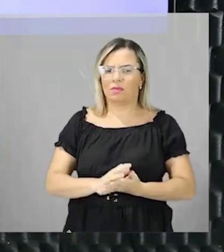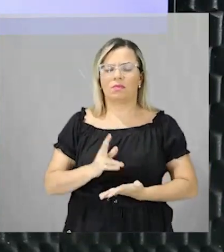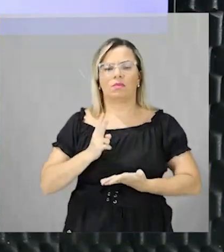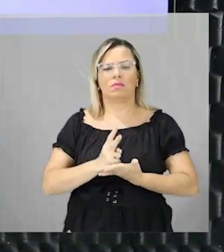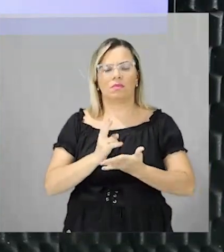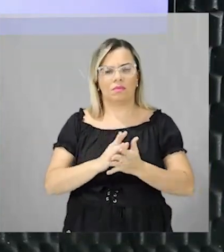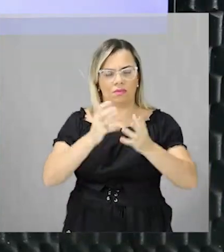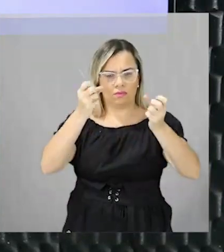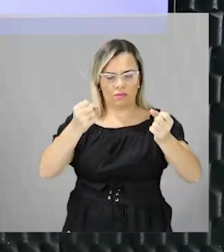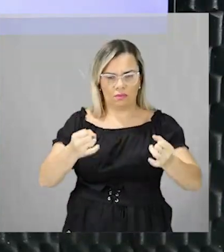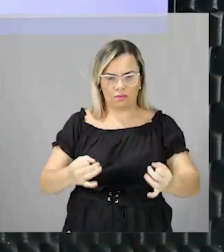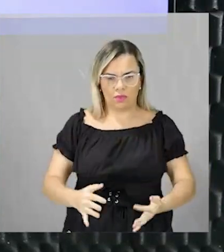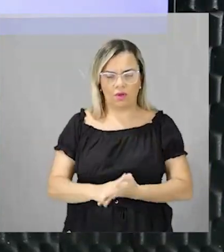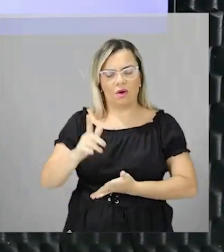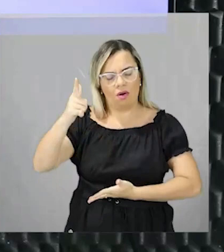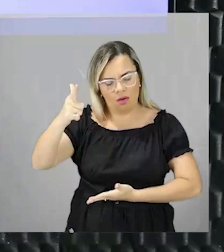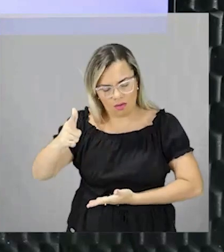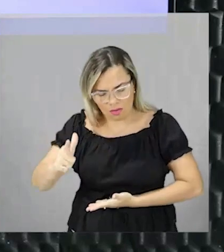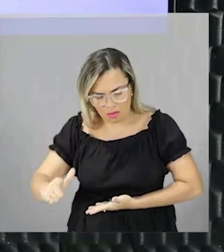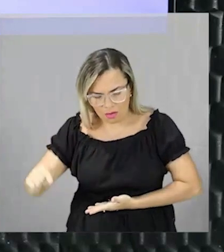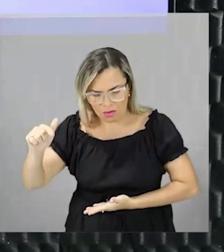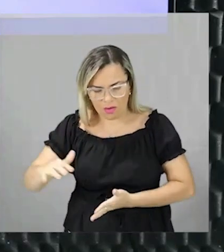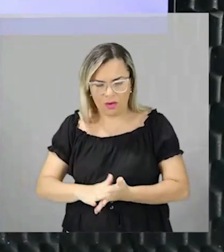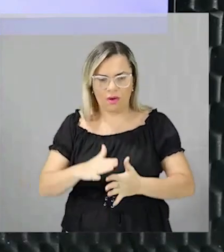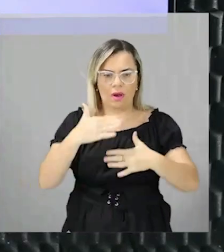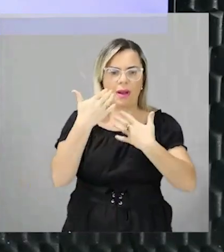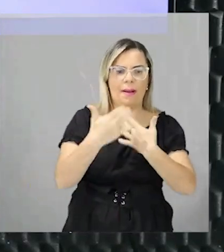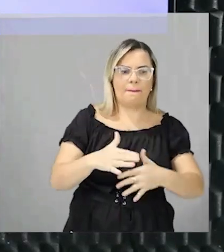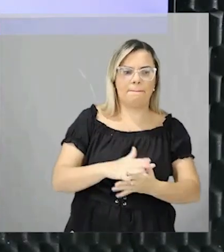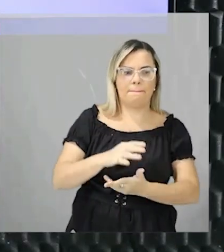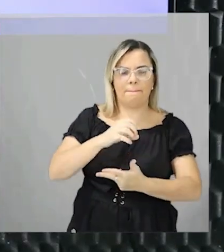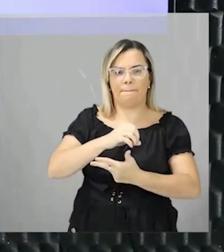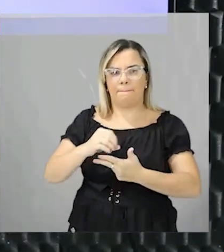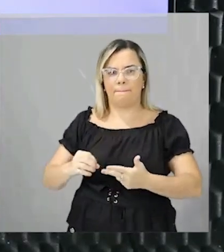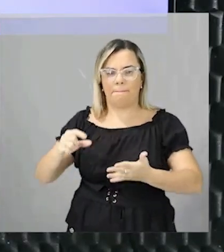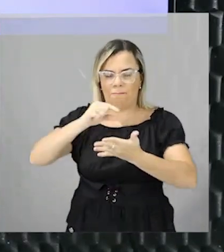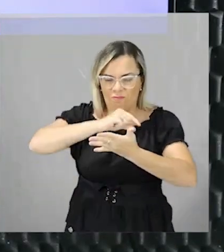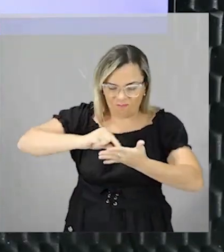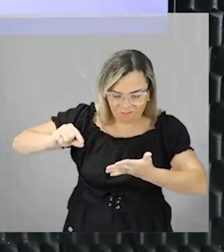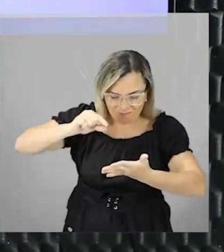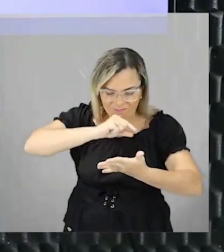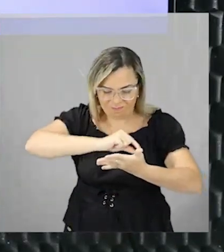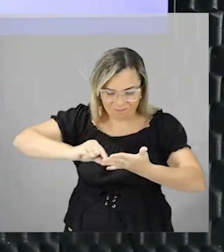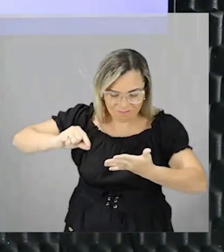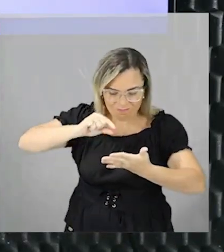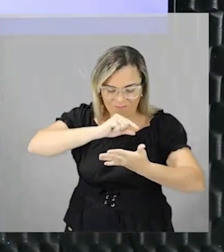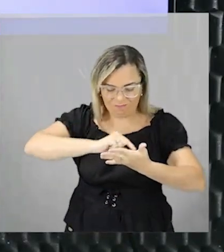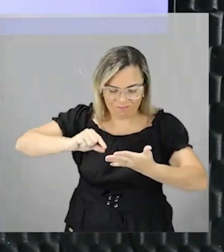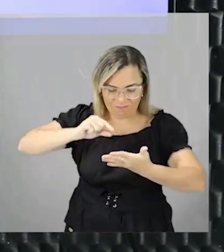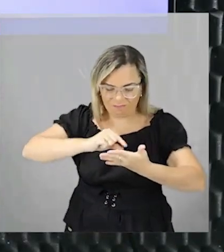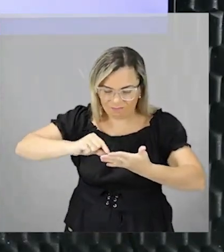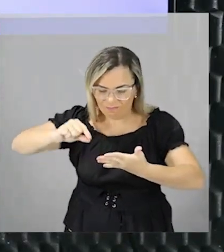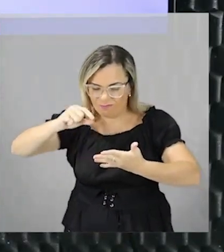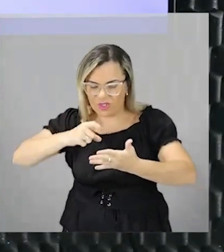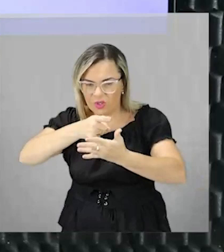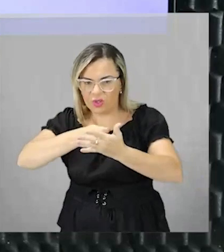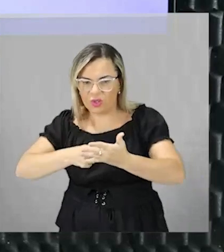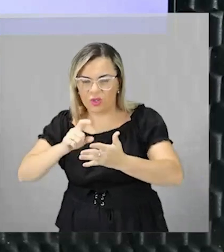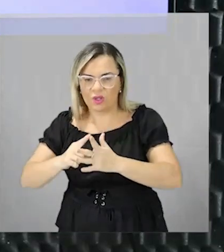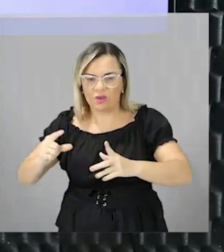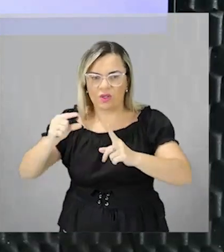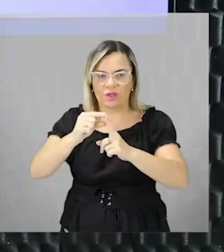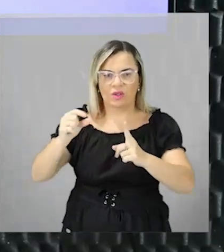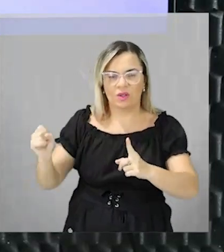te falando, mas não custa repetir. Prova do Enem, risca, marca, puxa os textos mais importantes,